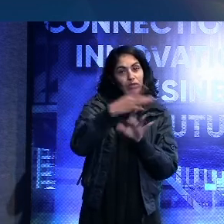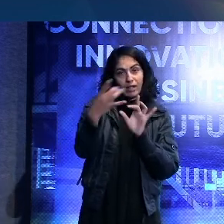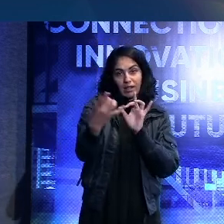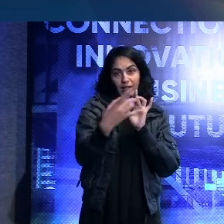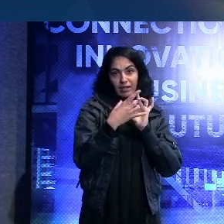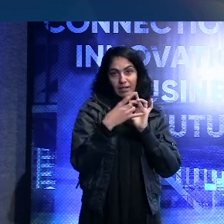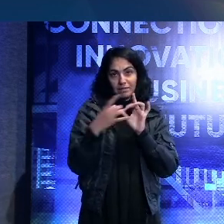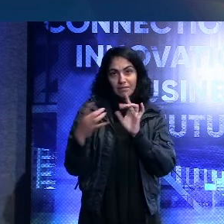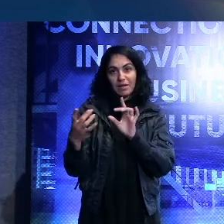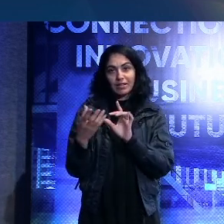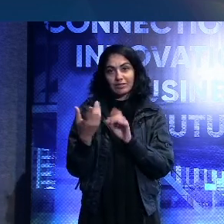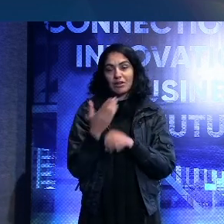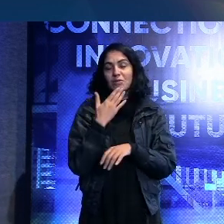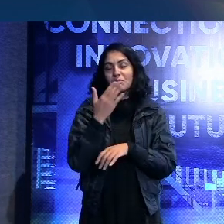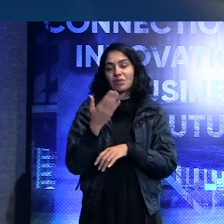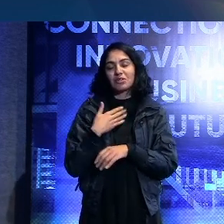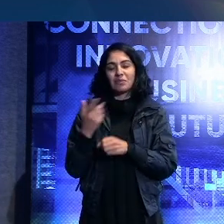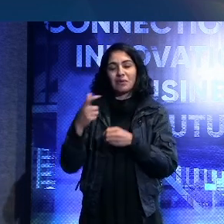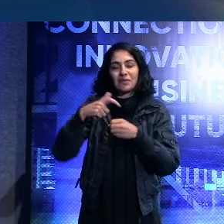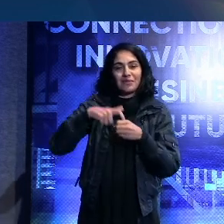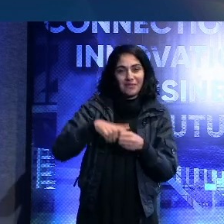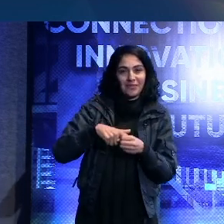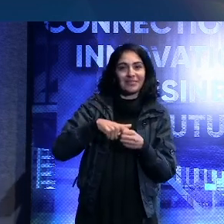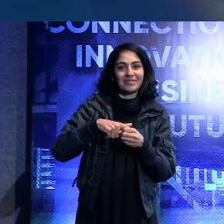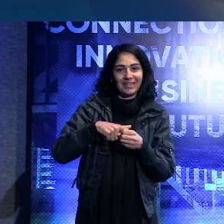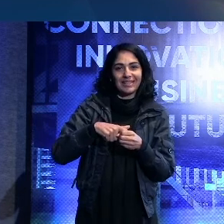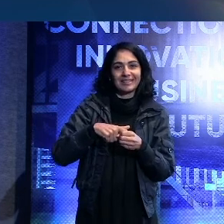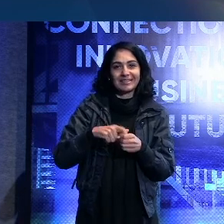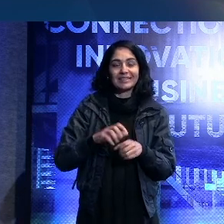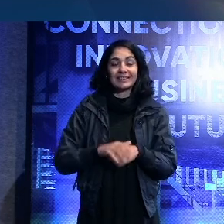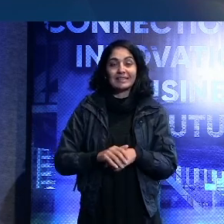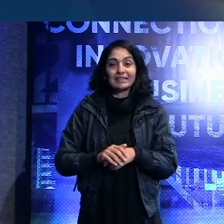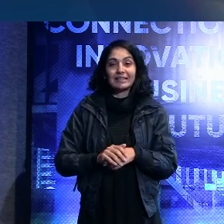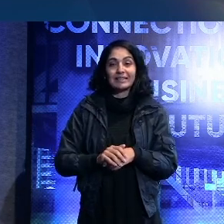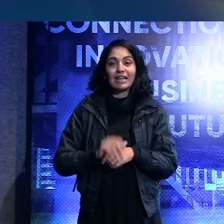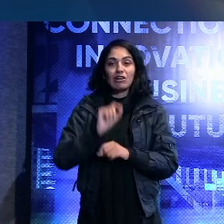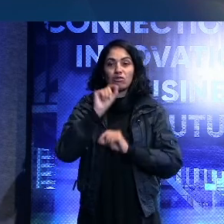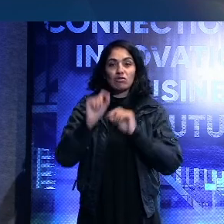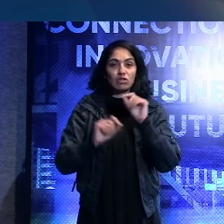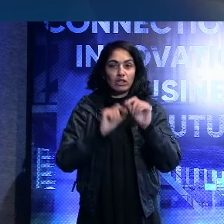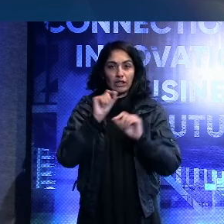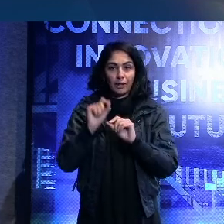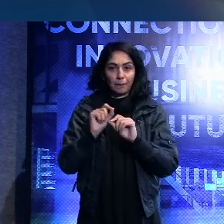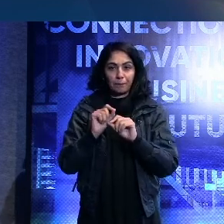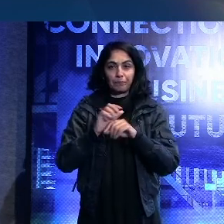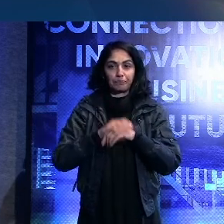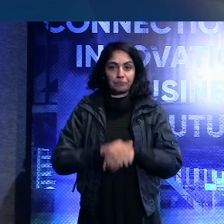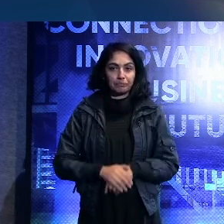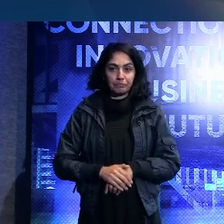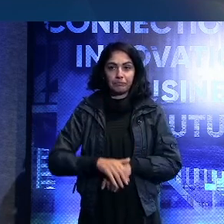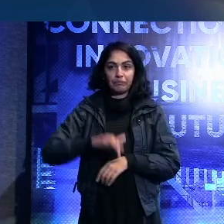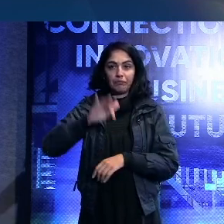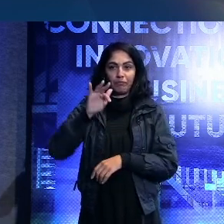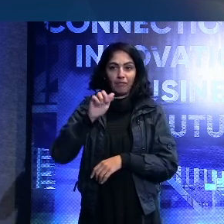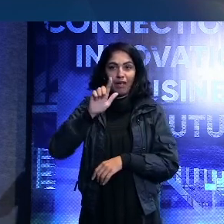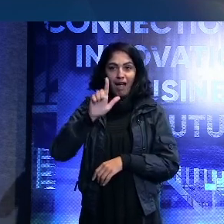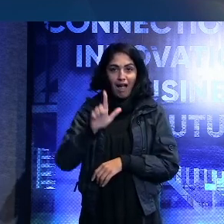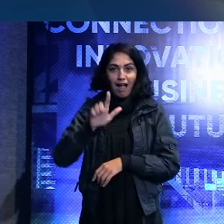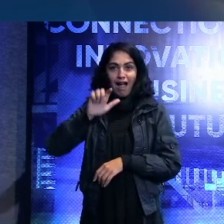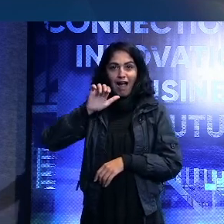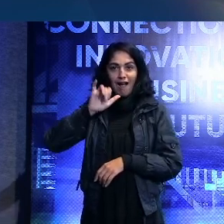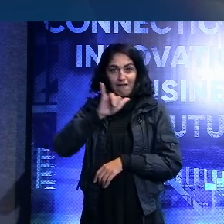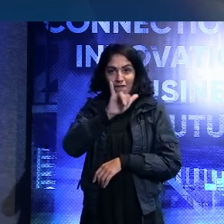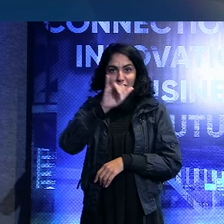pedir para que eu volte numa outra edição falando de outro design pattern, que é o Flight Weight. O Flight Weight ele é um design pattern que ele te ajuda a